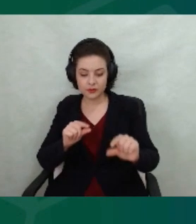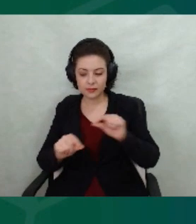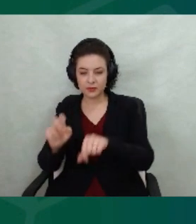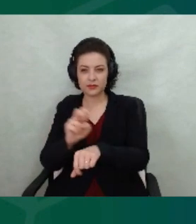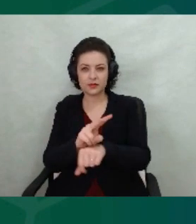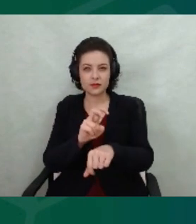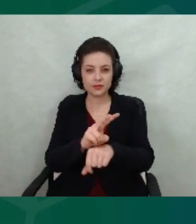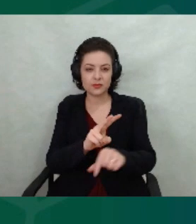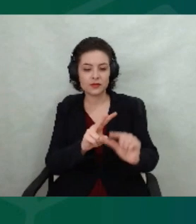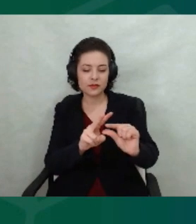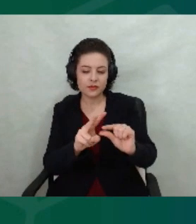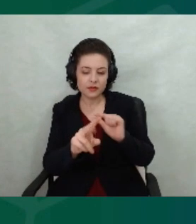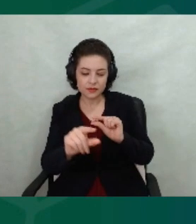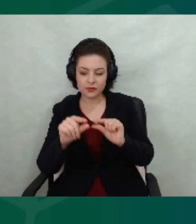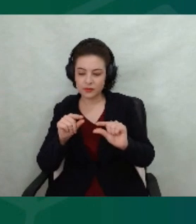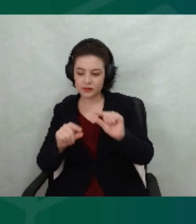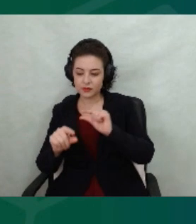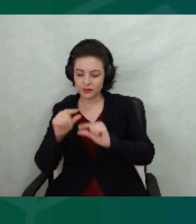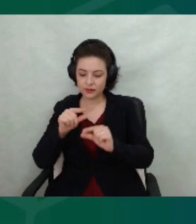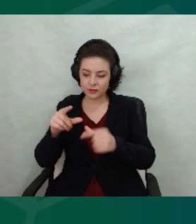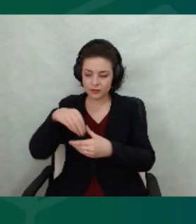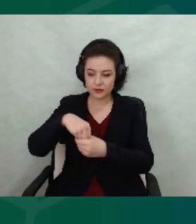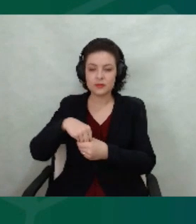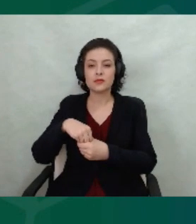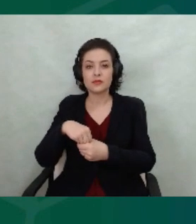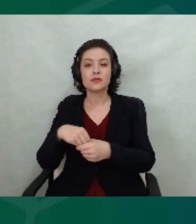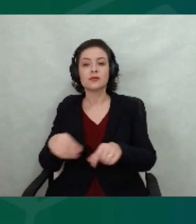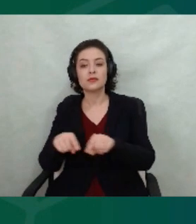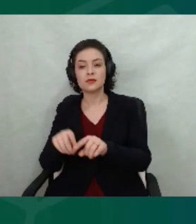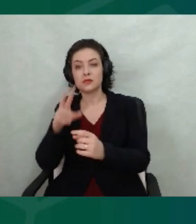geralmente junto com adjuvante para melhorar a potência, e